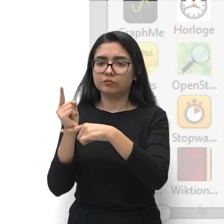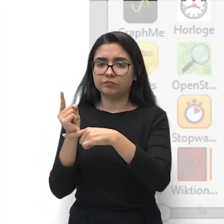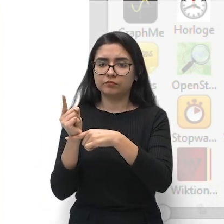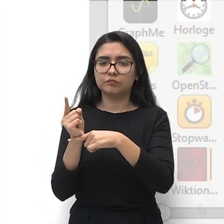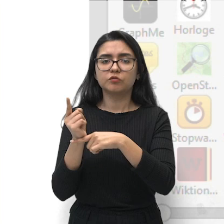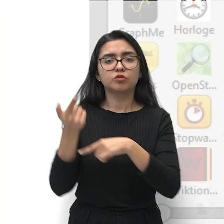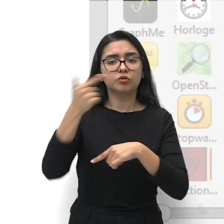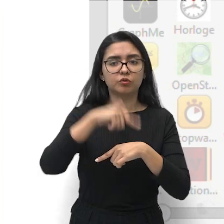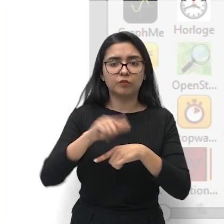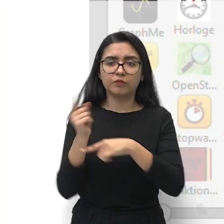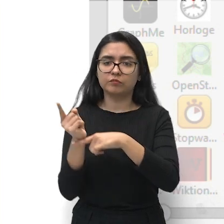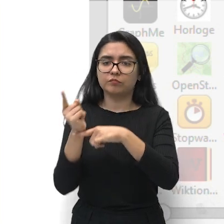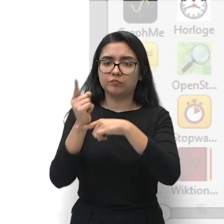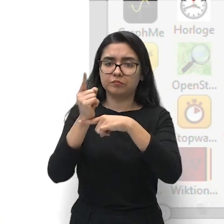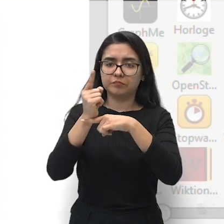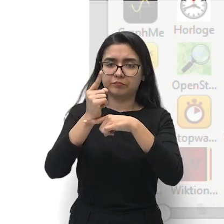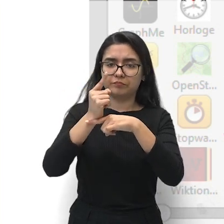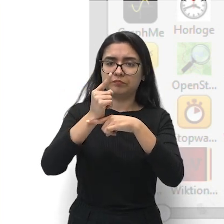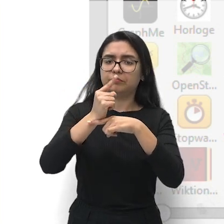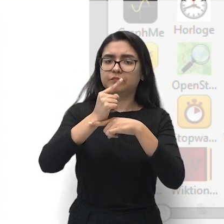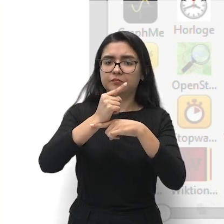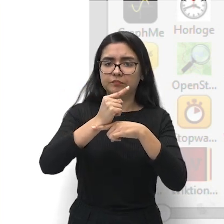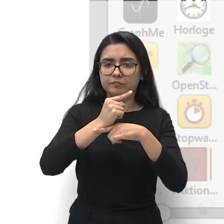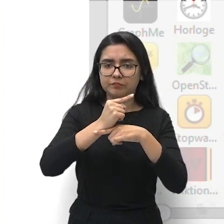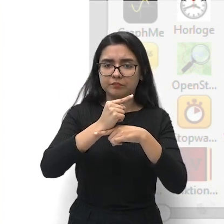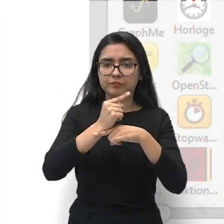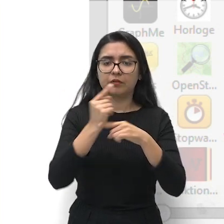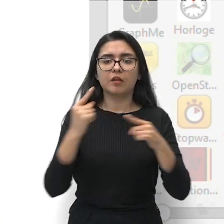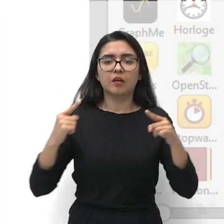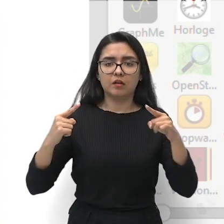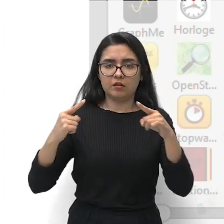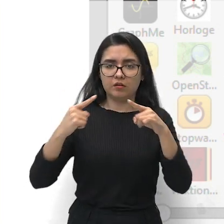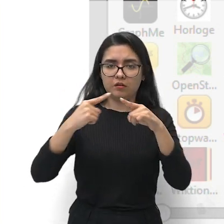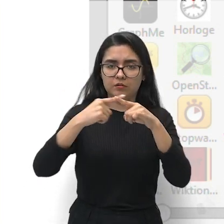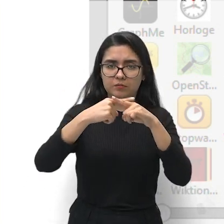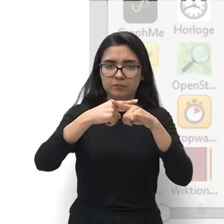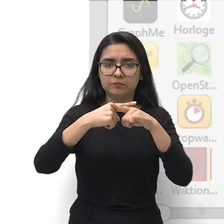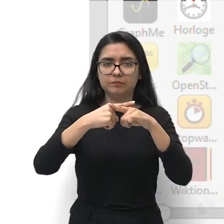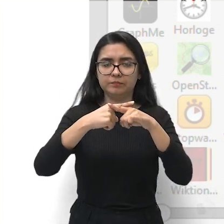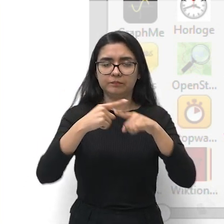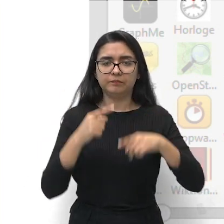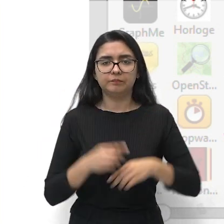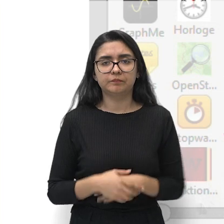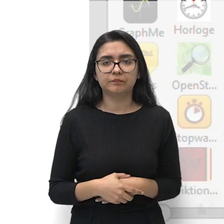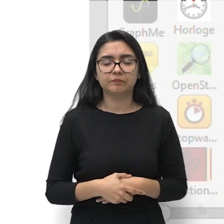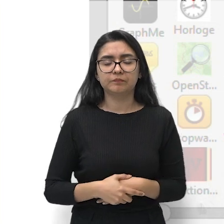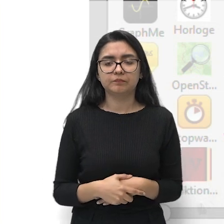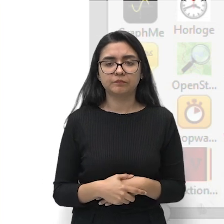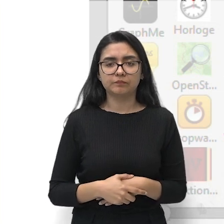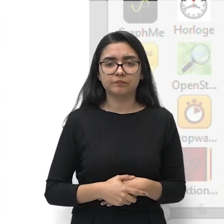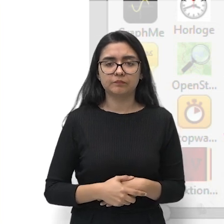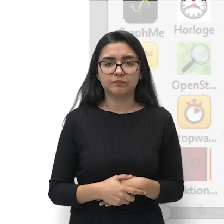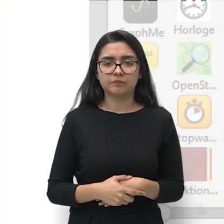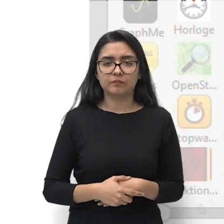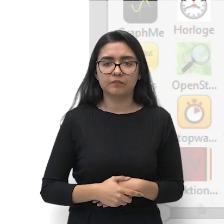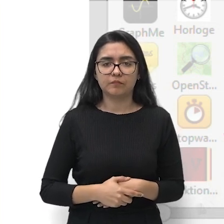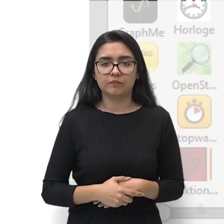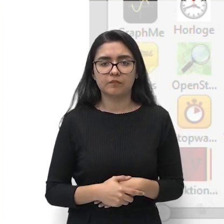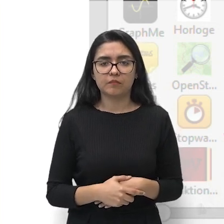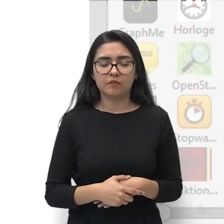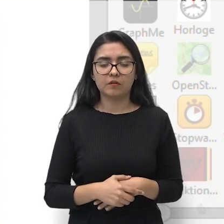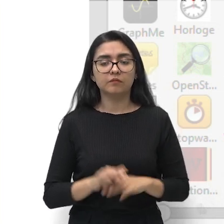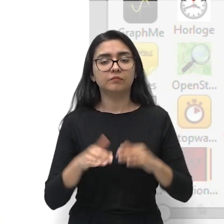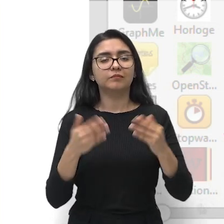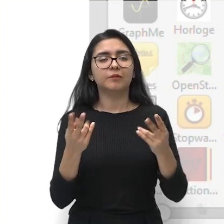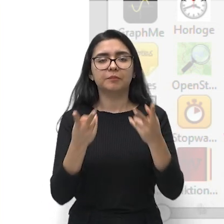ó, mais um arco, de modo que eles se cruzem, como foi feito no lado anterior.